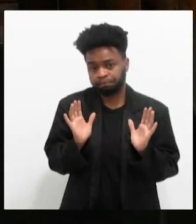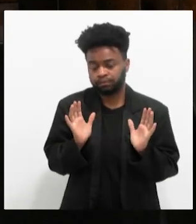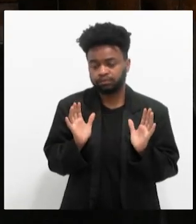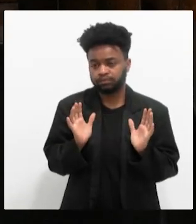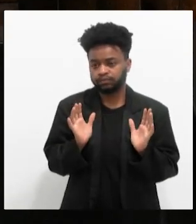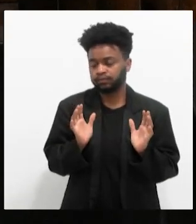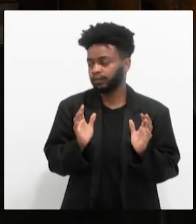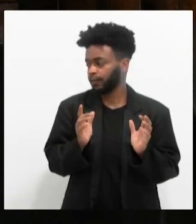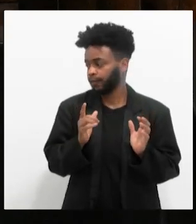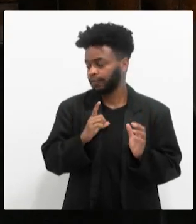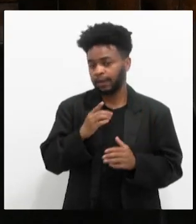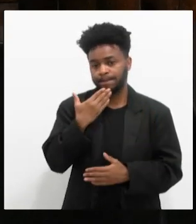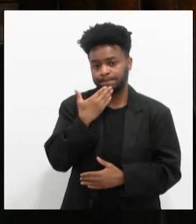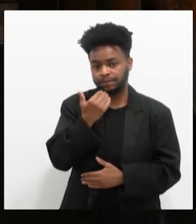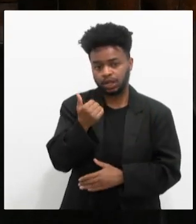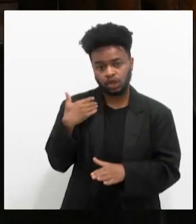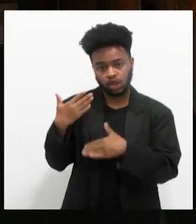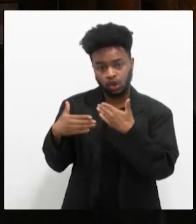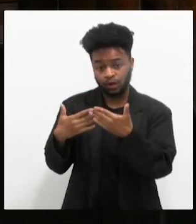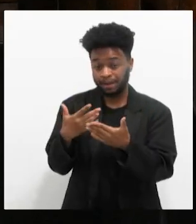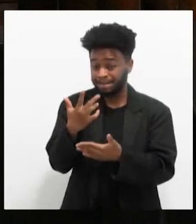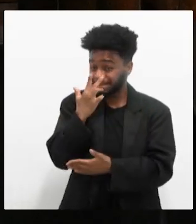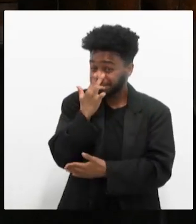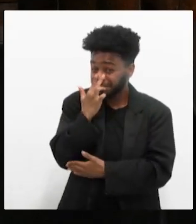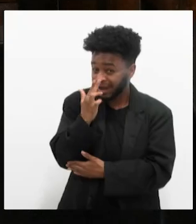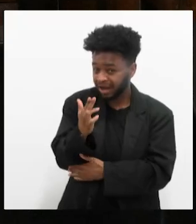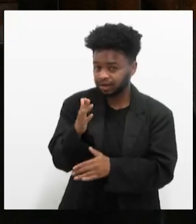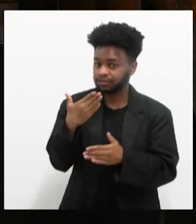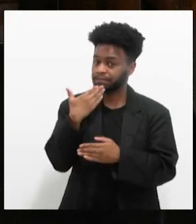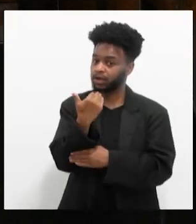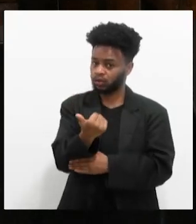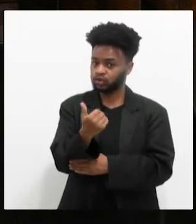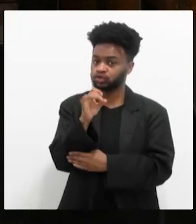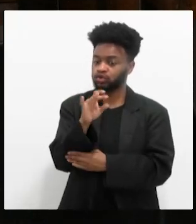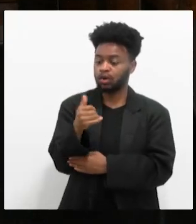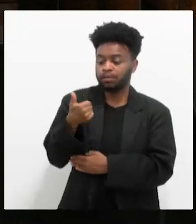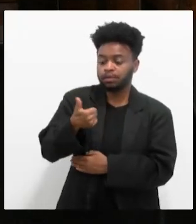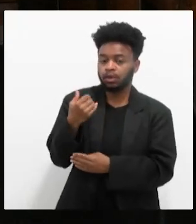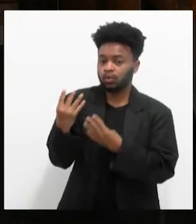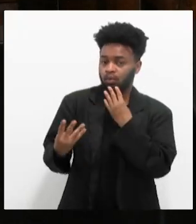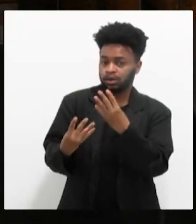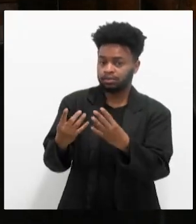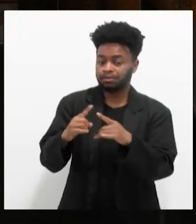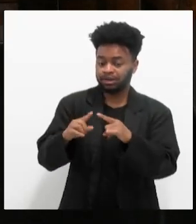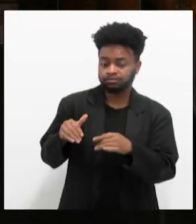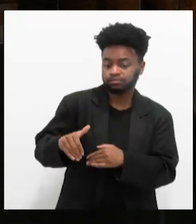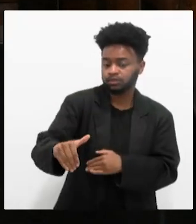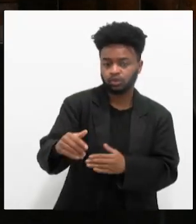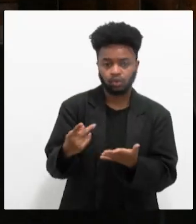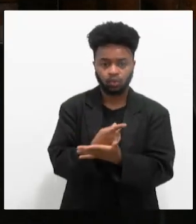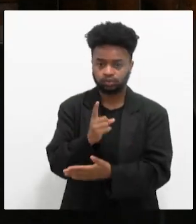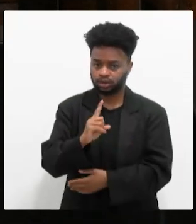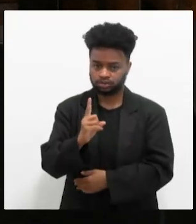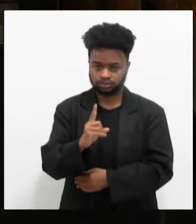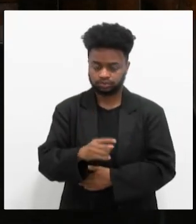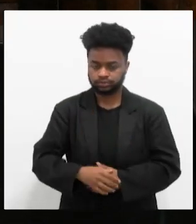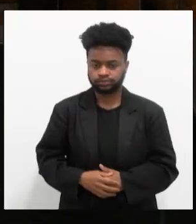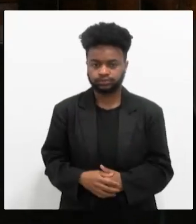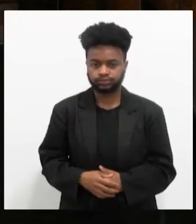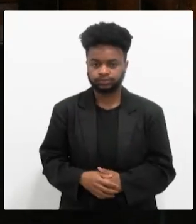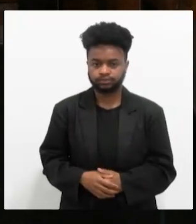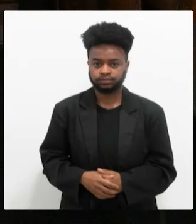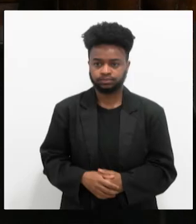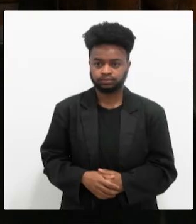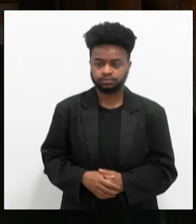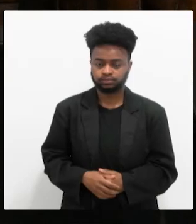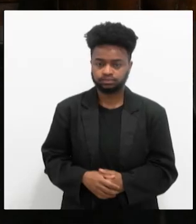mesmo com essa melhora aparente, porque é só nesse quadrimestre, quando chegar o outro não vai acontecer isso,